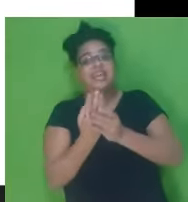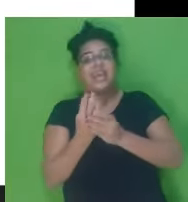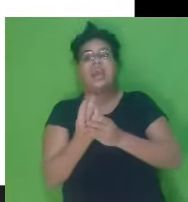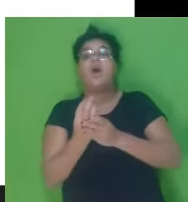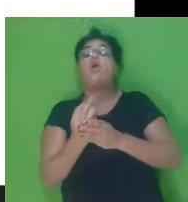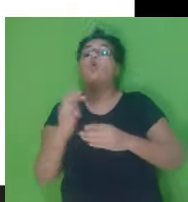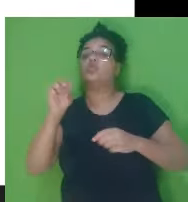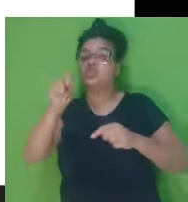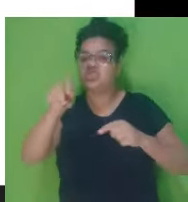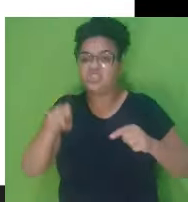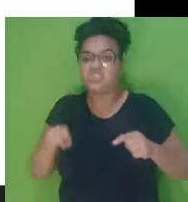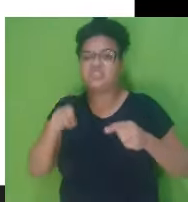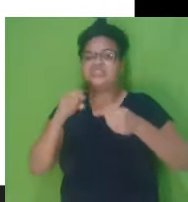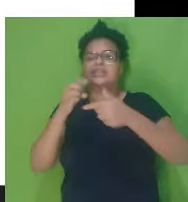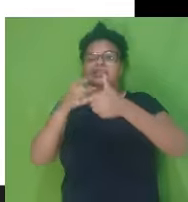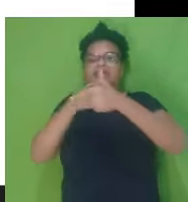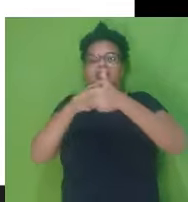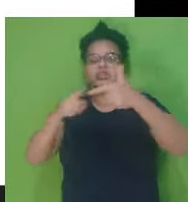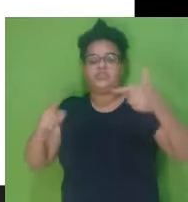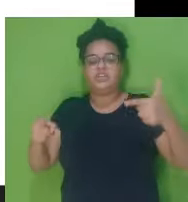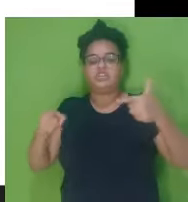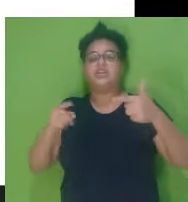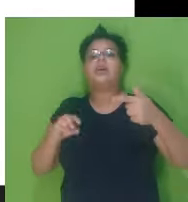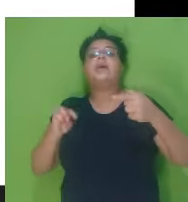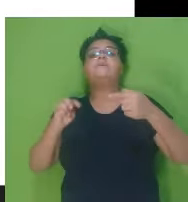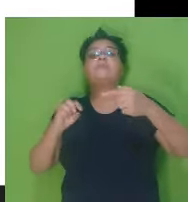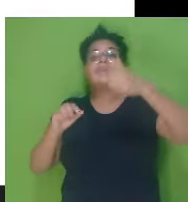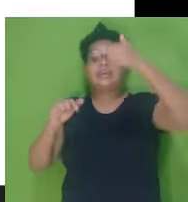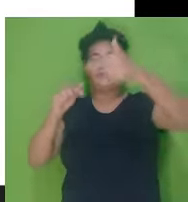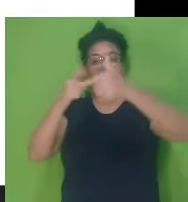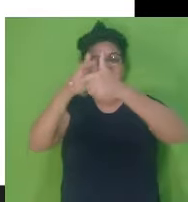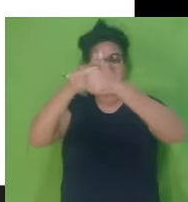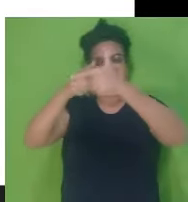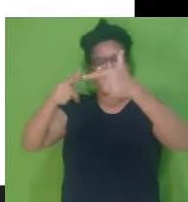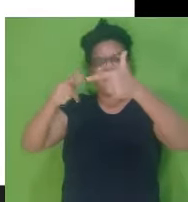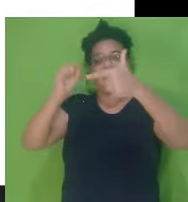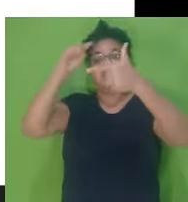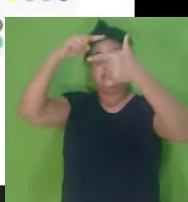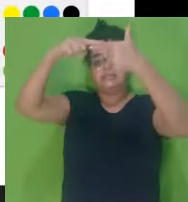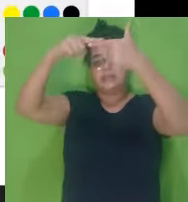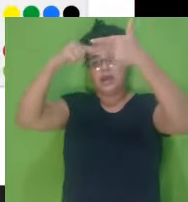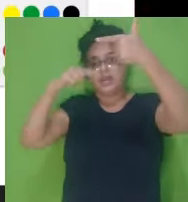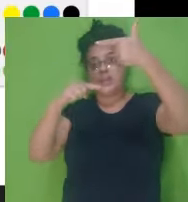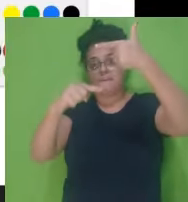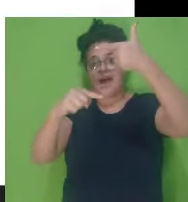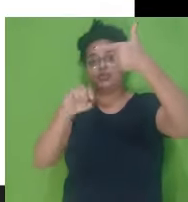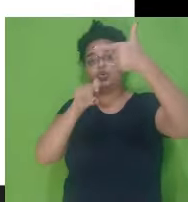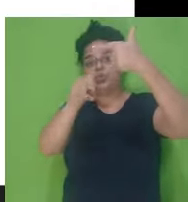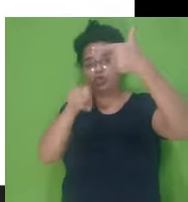aparecer, basta a gente dividir em cima e embaixo por x.